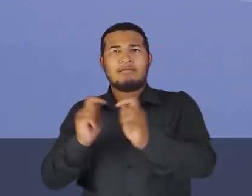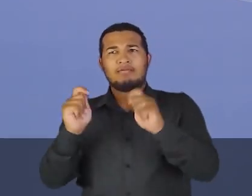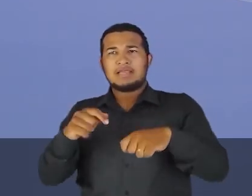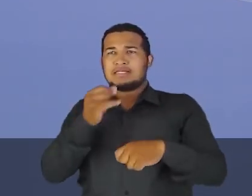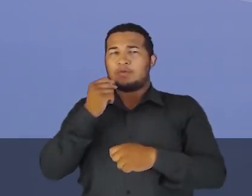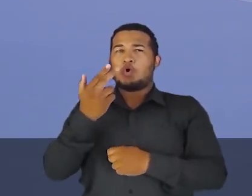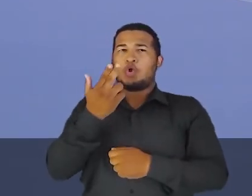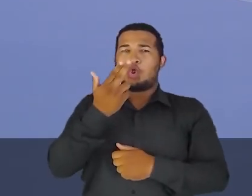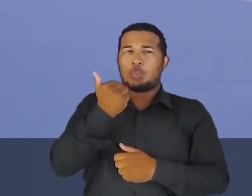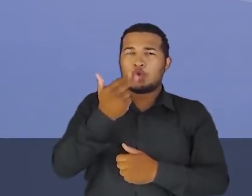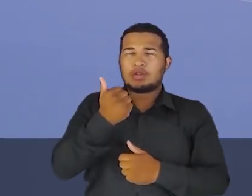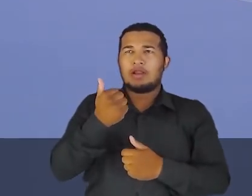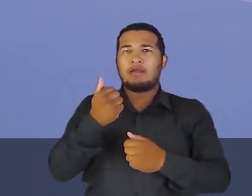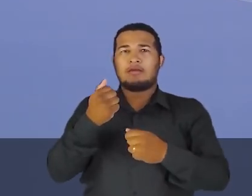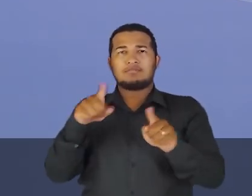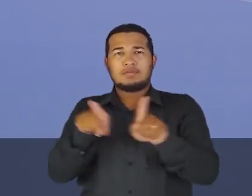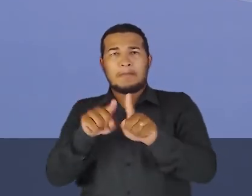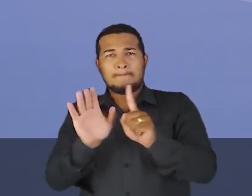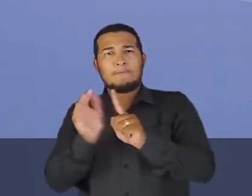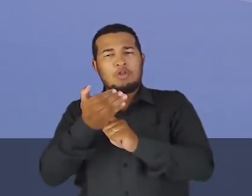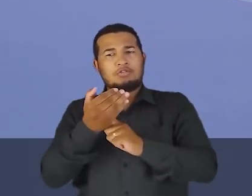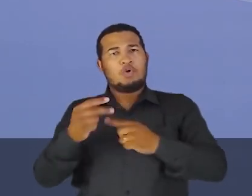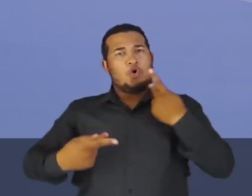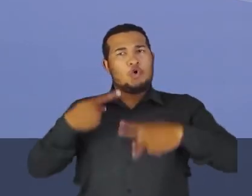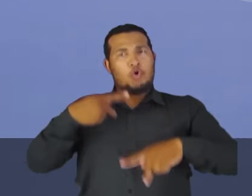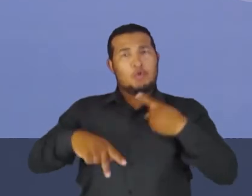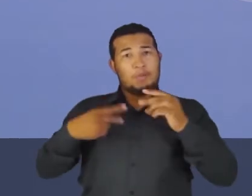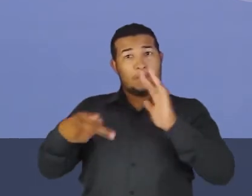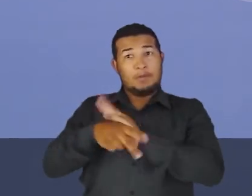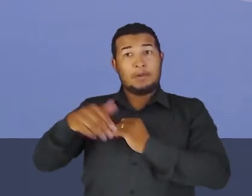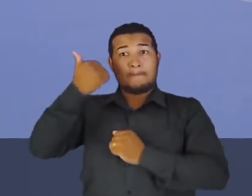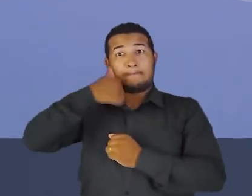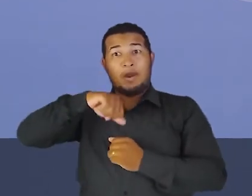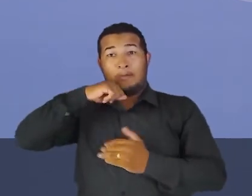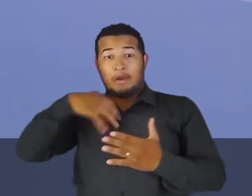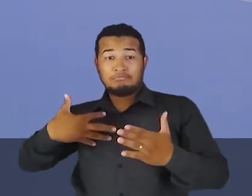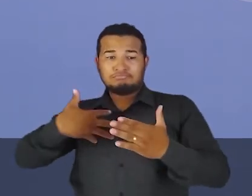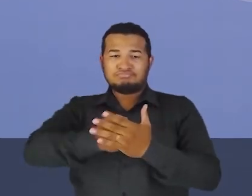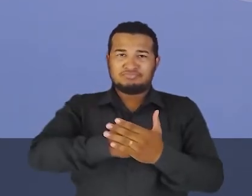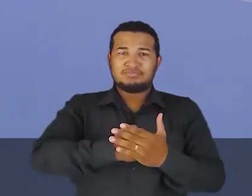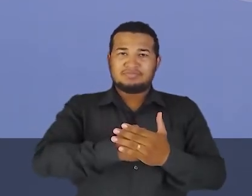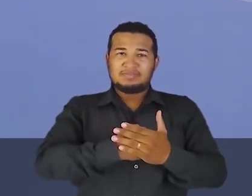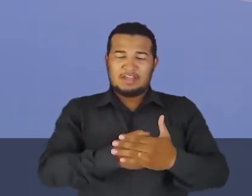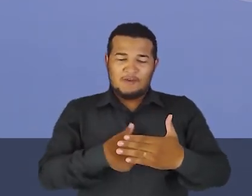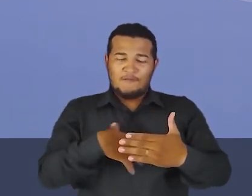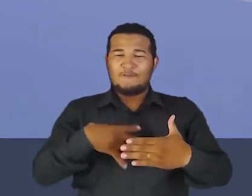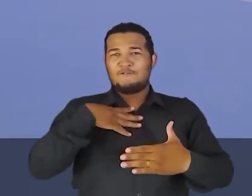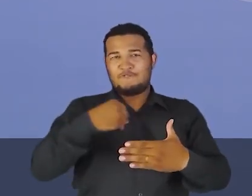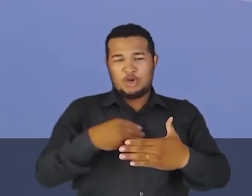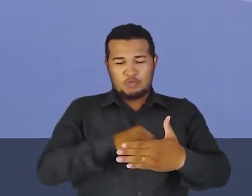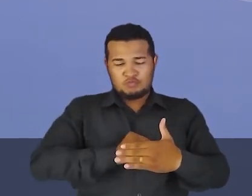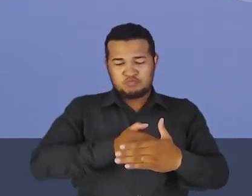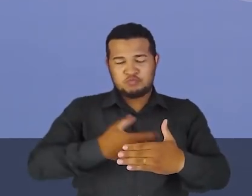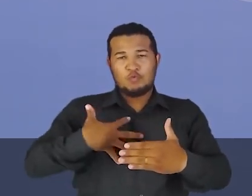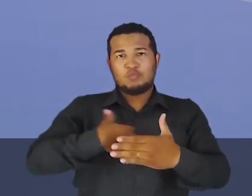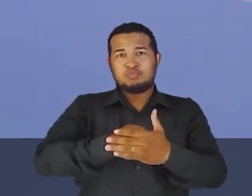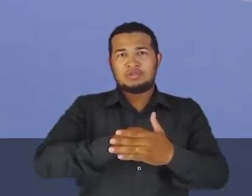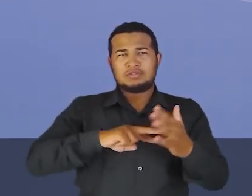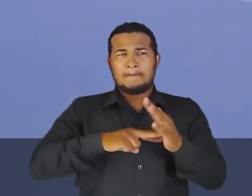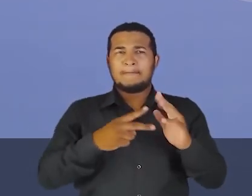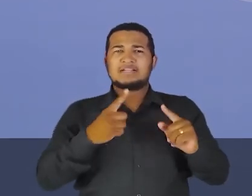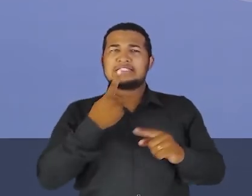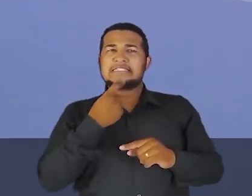dos nutrientes, anticorpos, hormônios da mãe para o filho. Não ocorre um contato do sangue da mãe com o